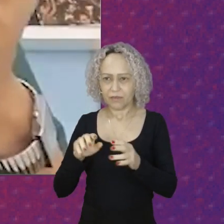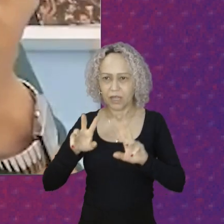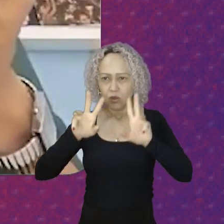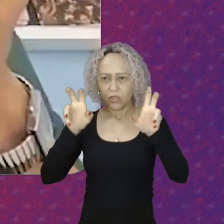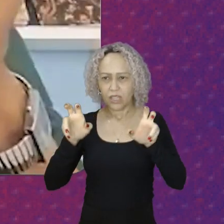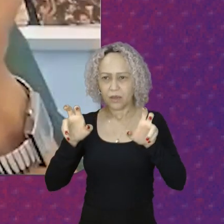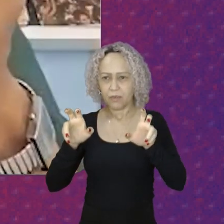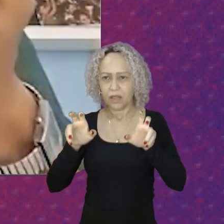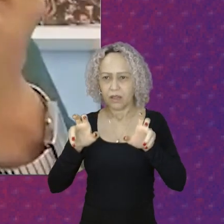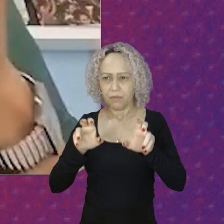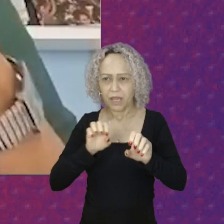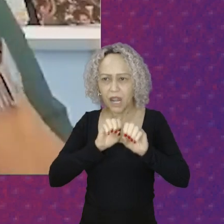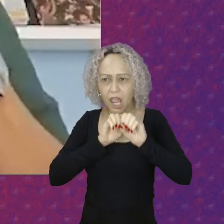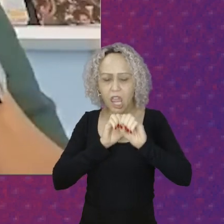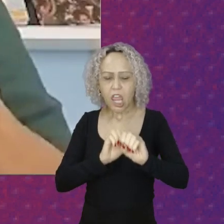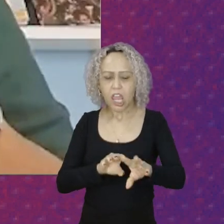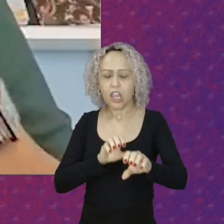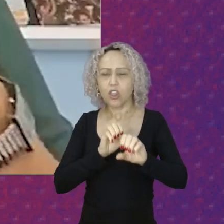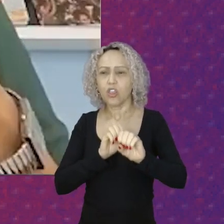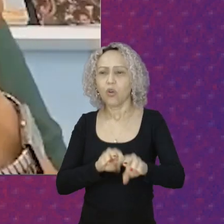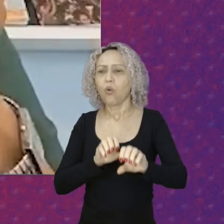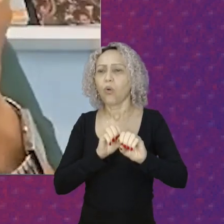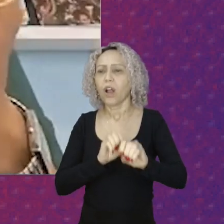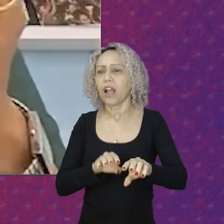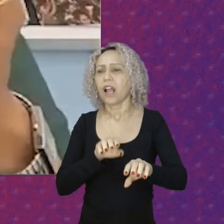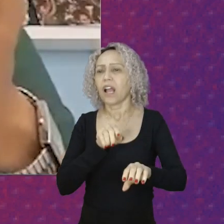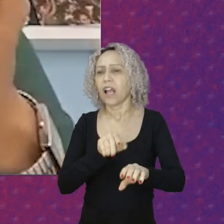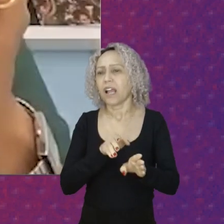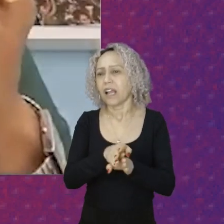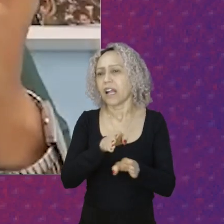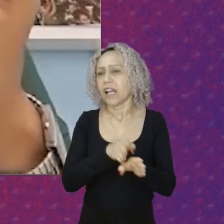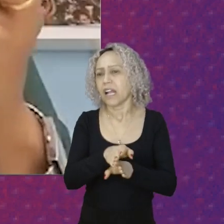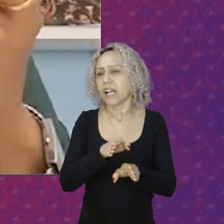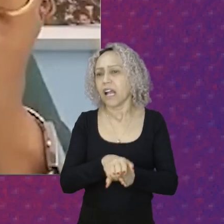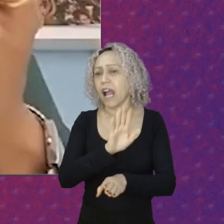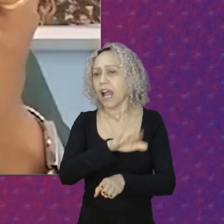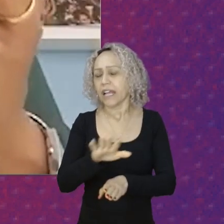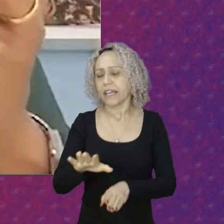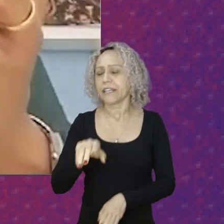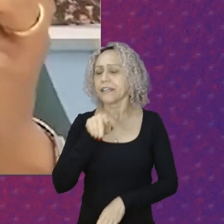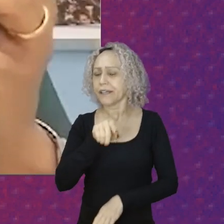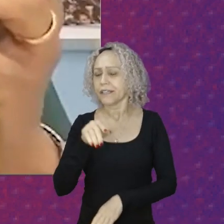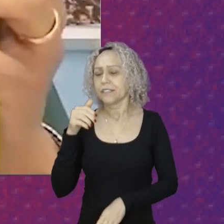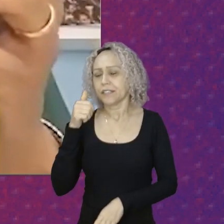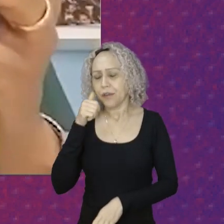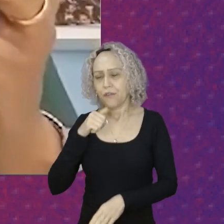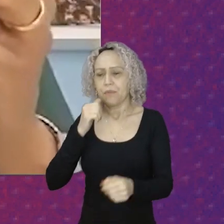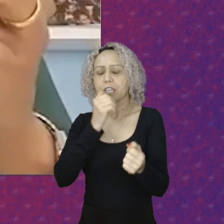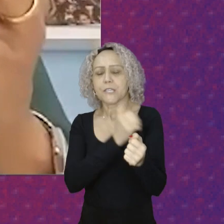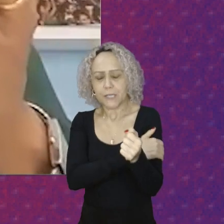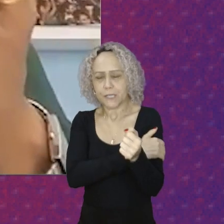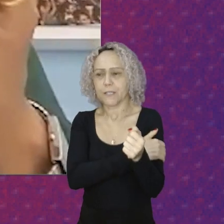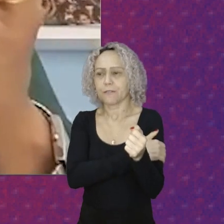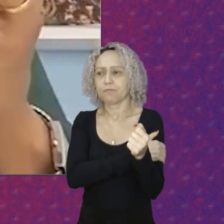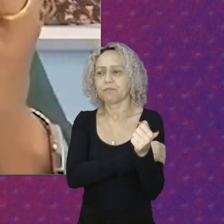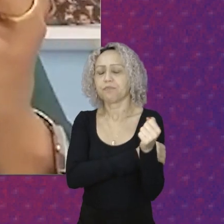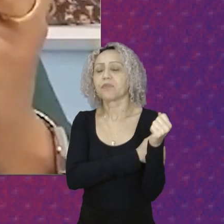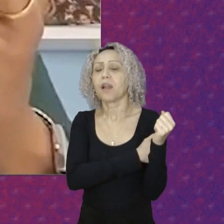crianças feministas. Este livro aqui também é um achado, porque ele fala exatamente do que a